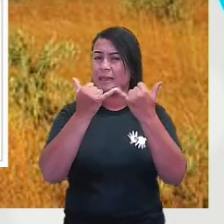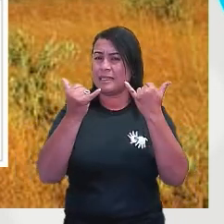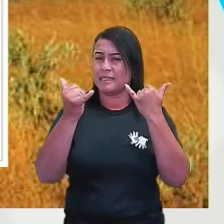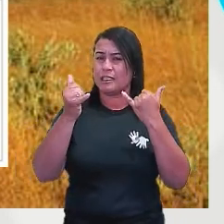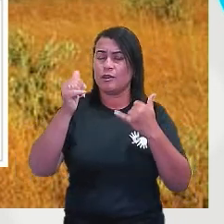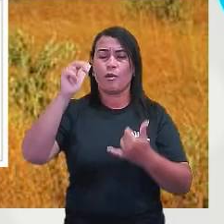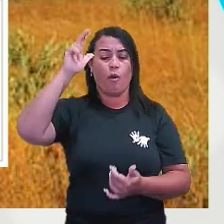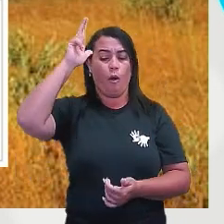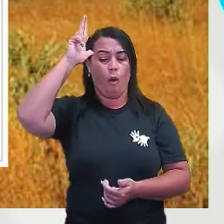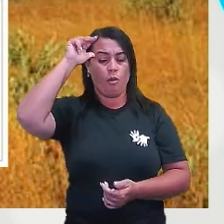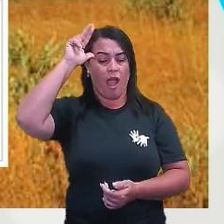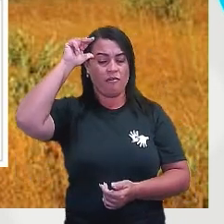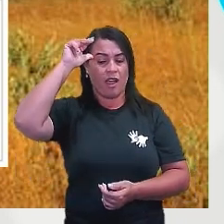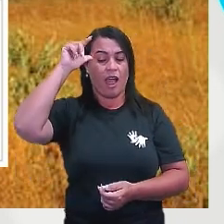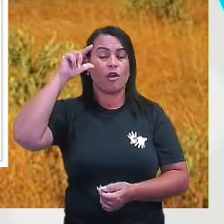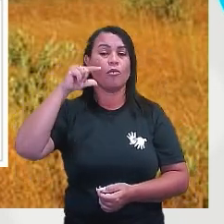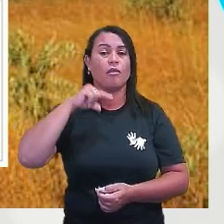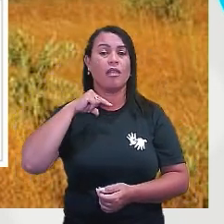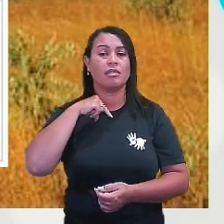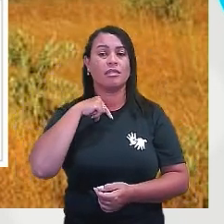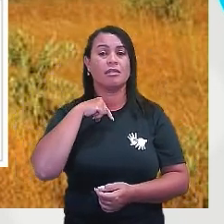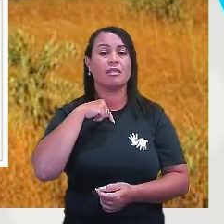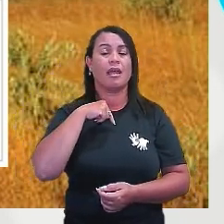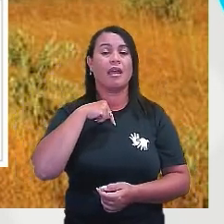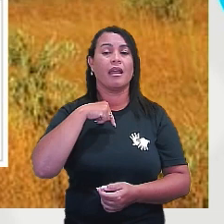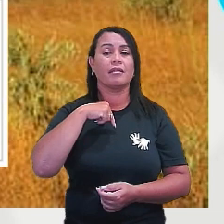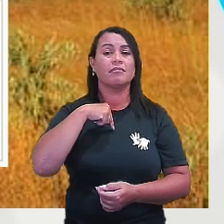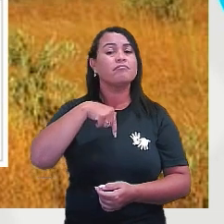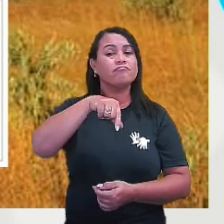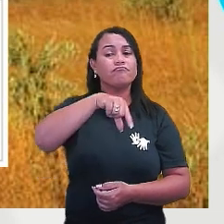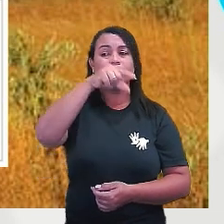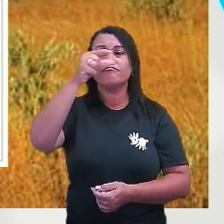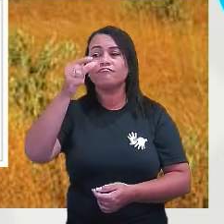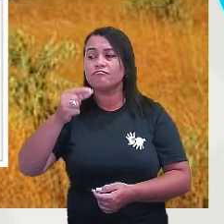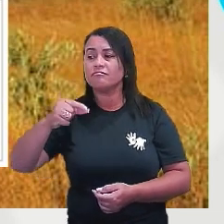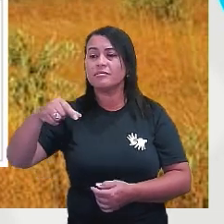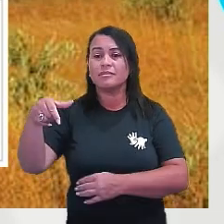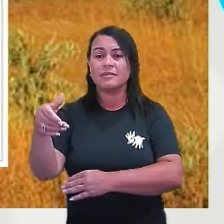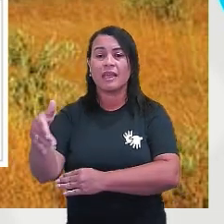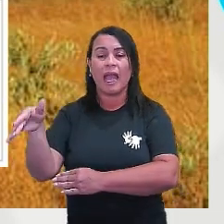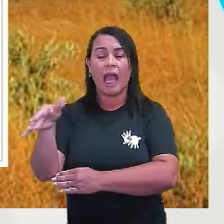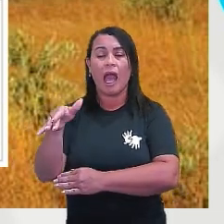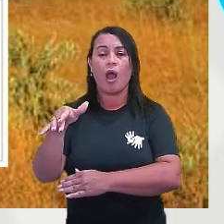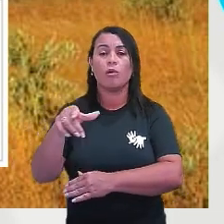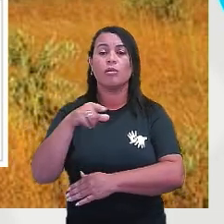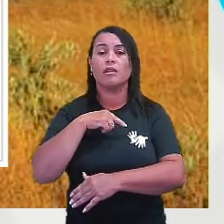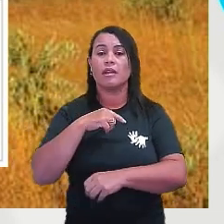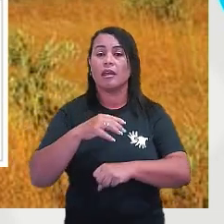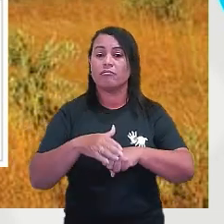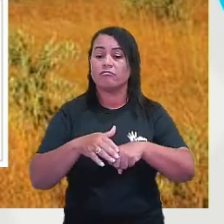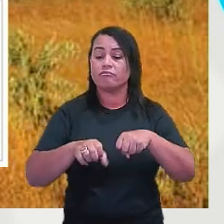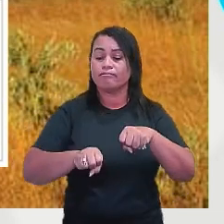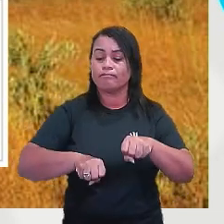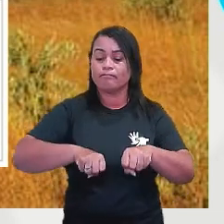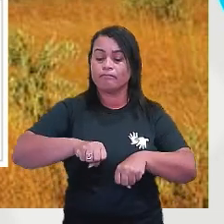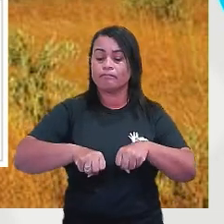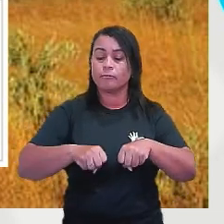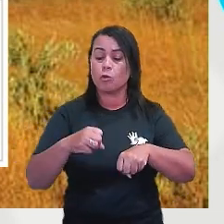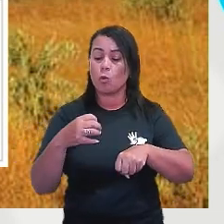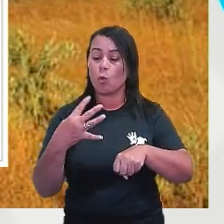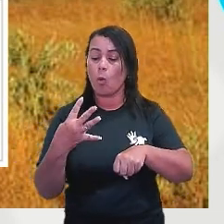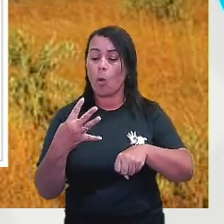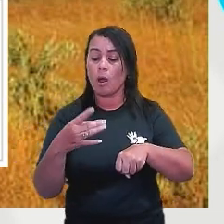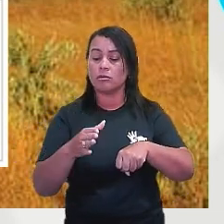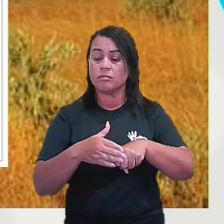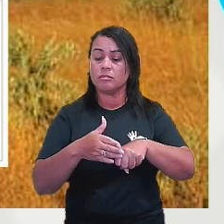cavalo. Tem crina, cauda, é quadrúpede, ou seja, anda de 4 patas.